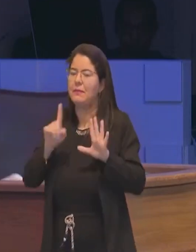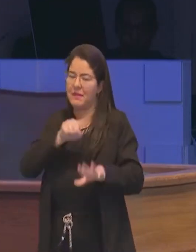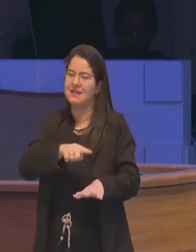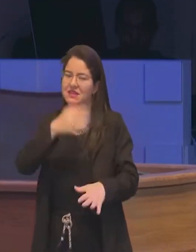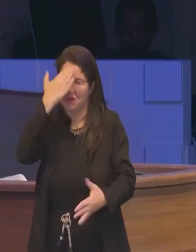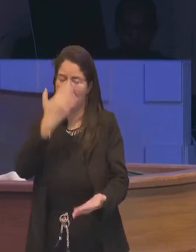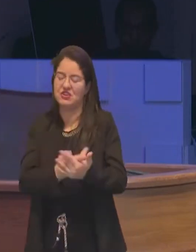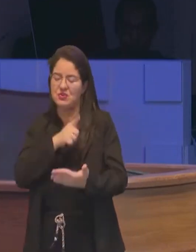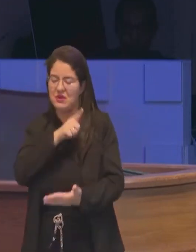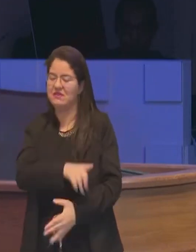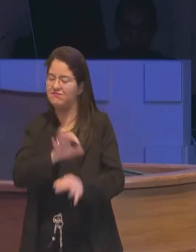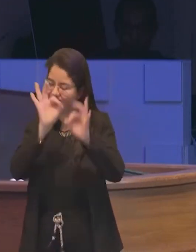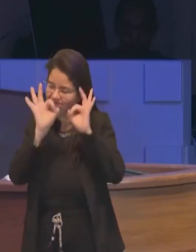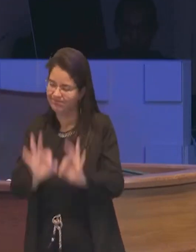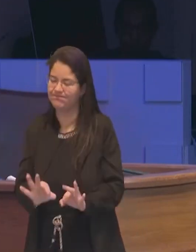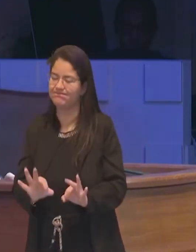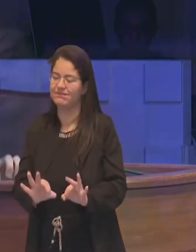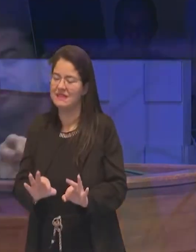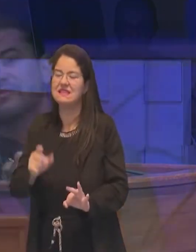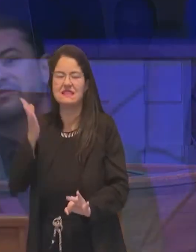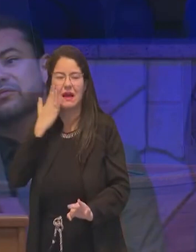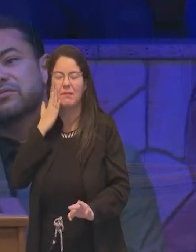Arrependimento, irmãos.